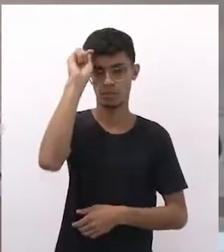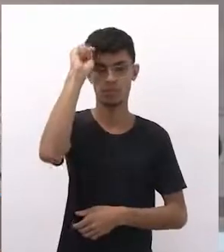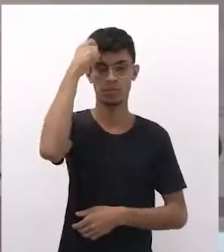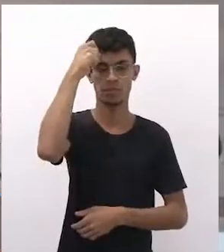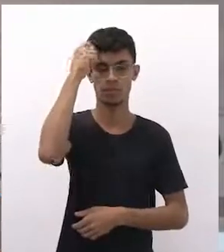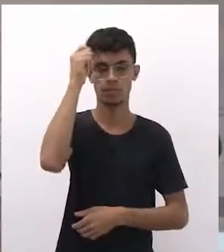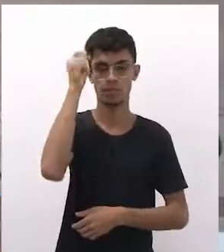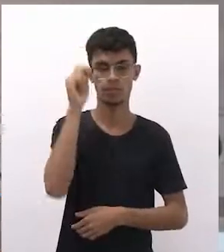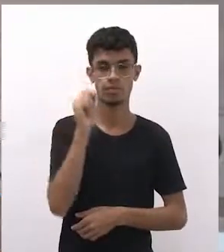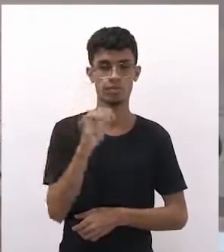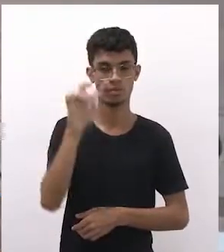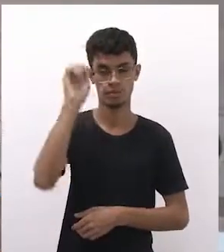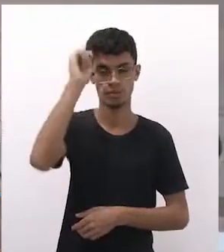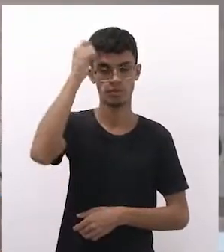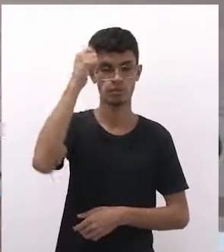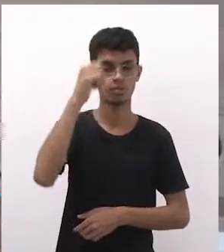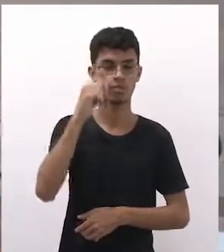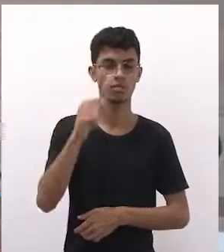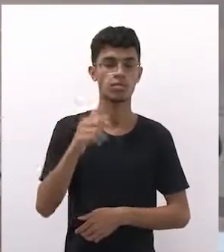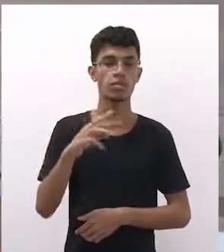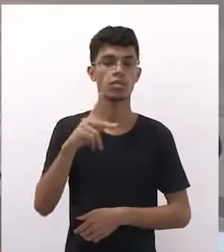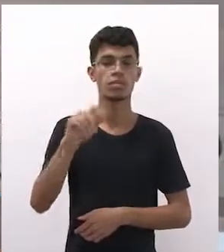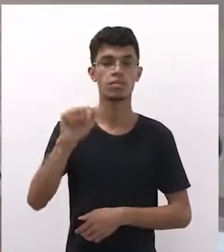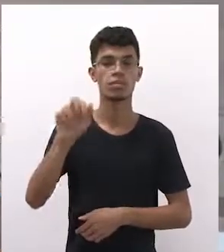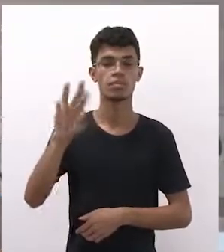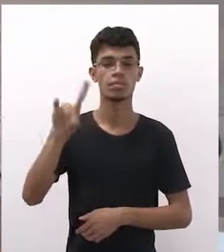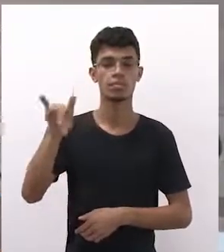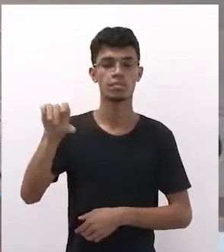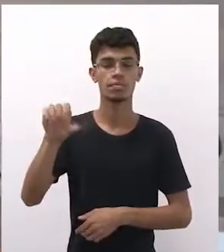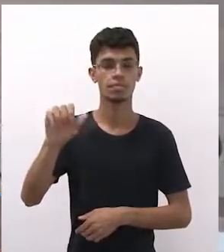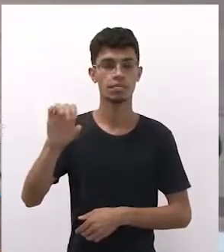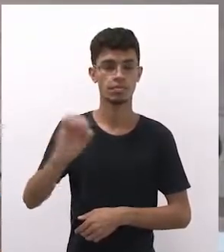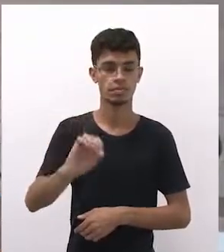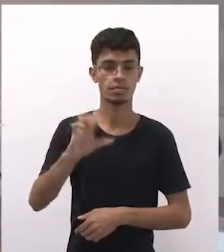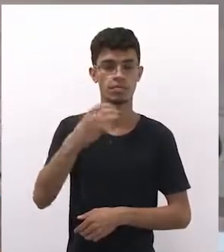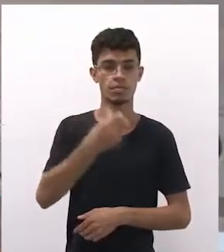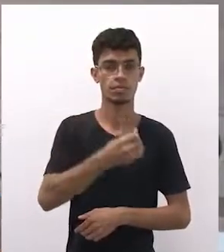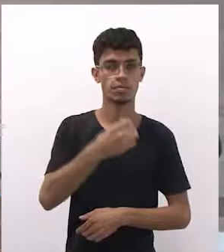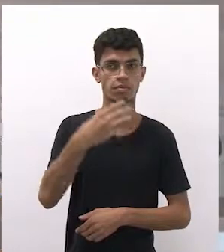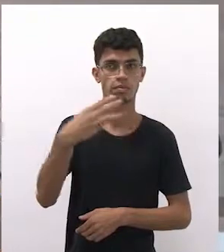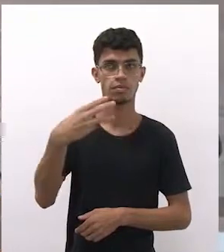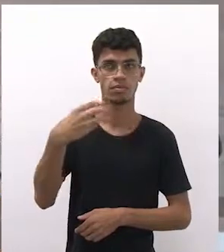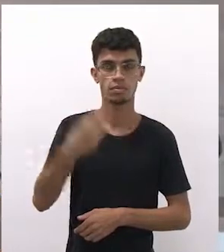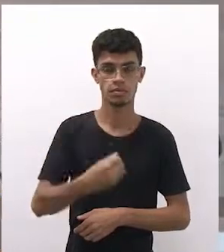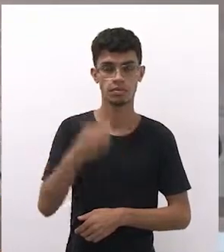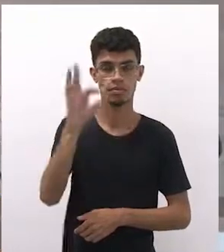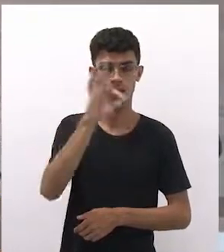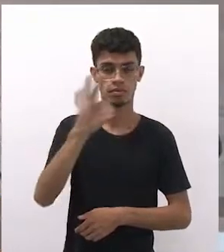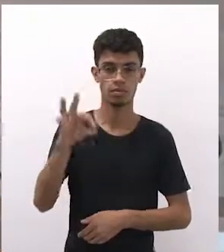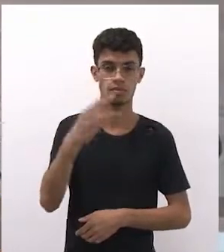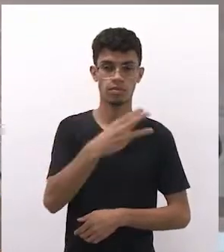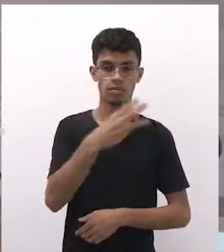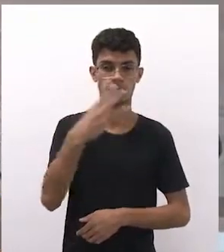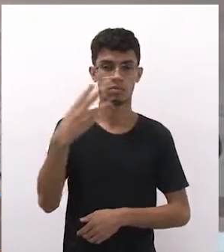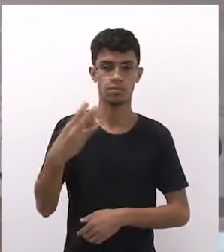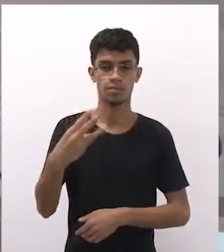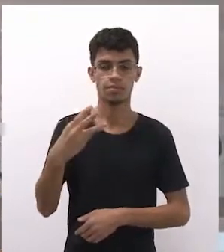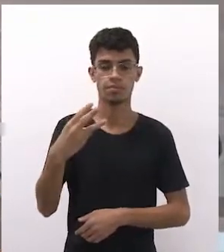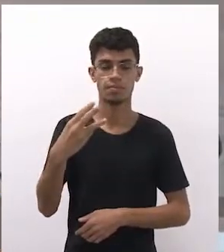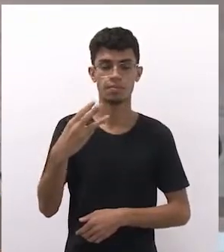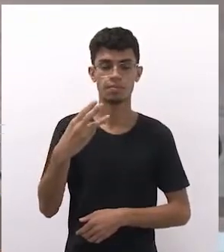assim considerados pretos ou pardos, né? 66% são crianças negras e 33% são não